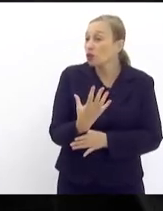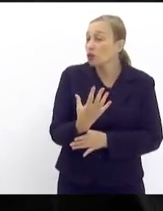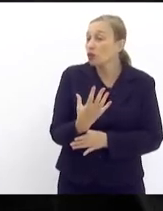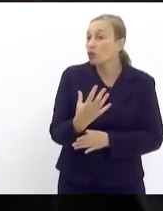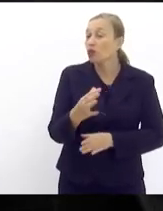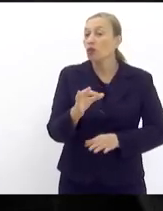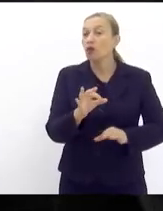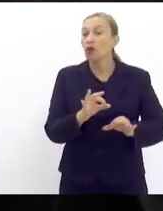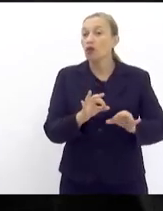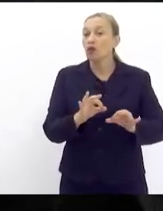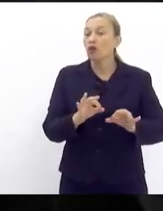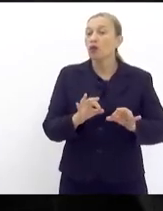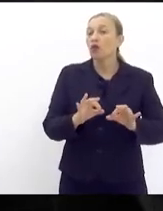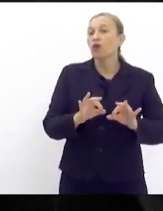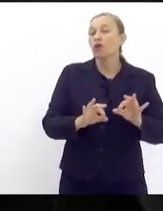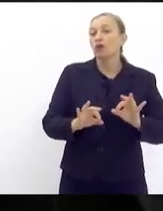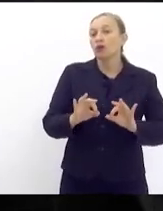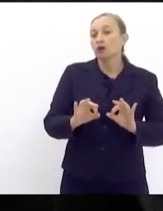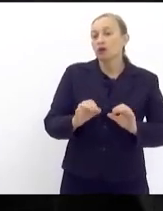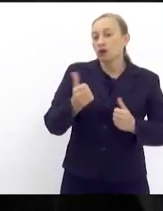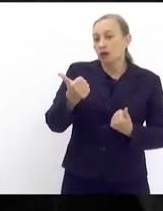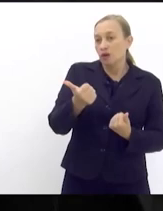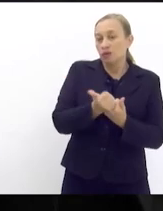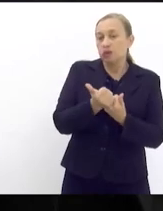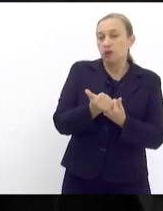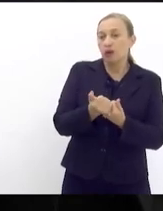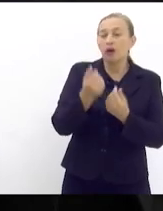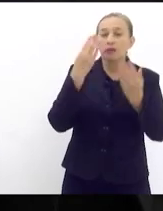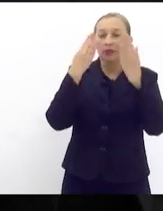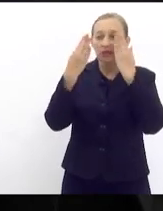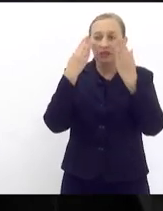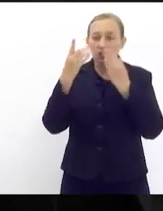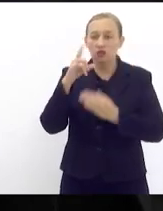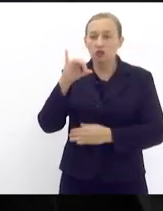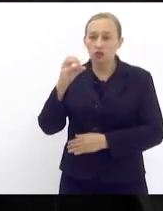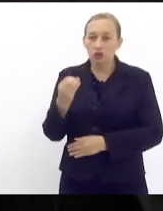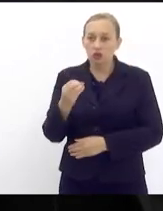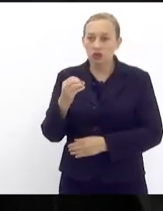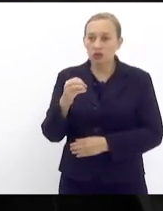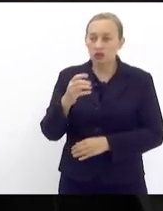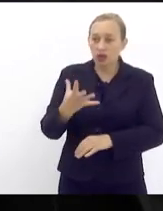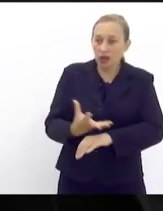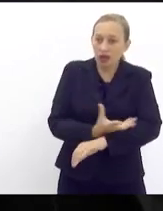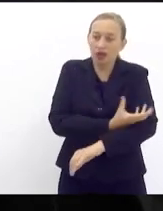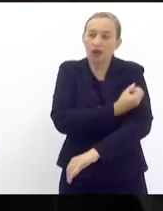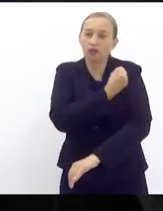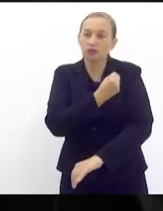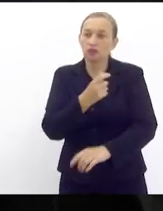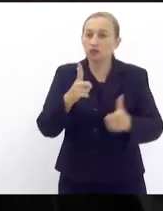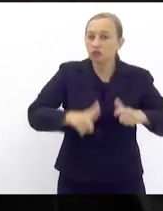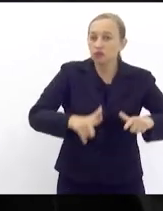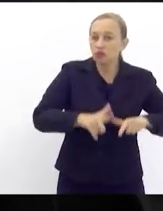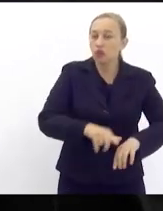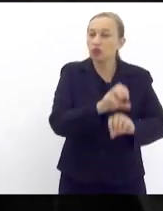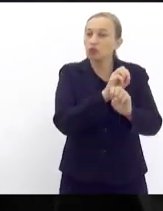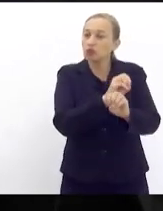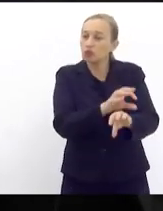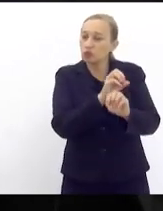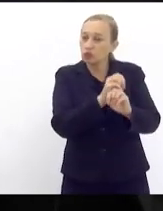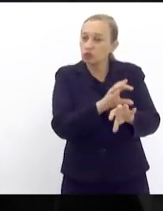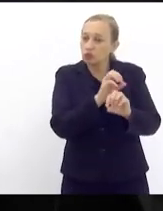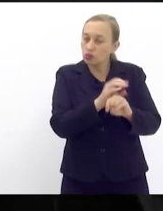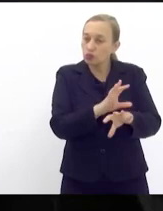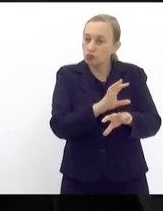de apoio psico sócio emocional nos estabelecimentos de ensino da rede